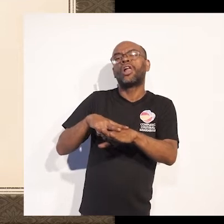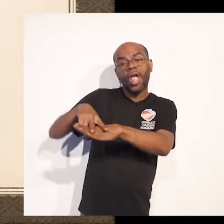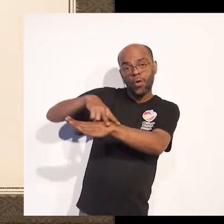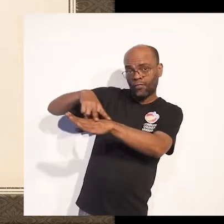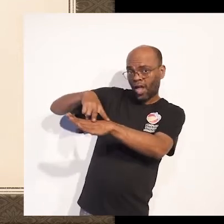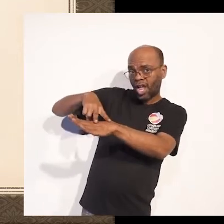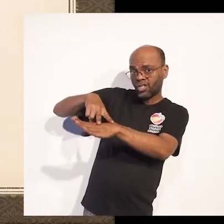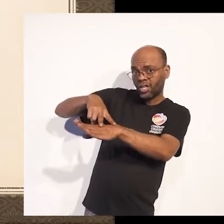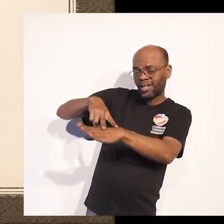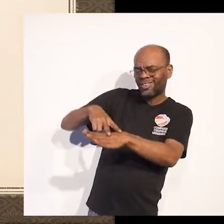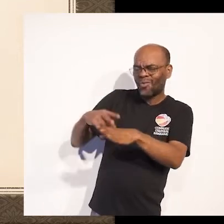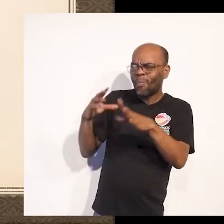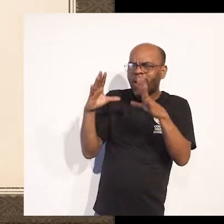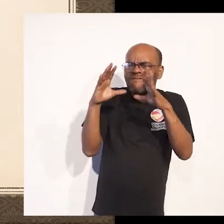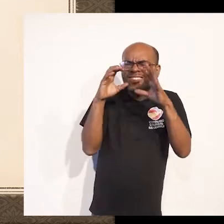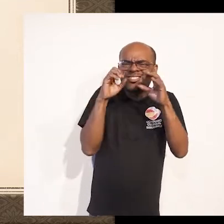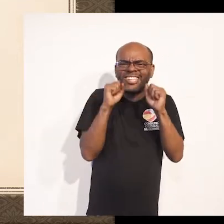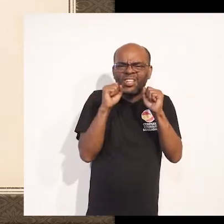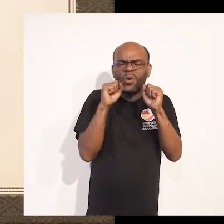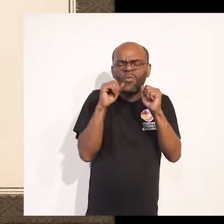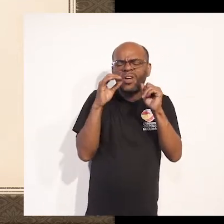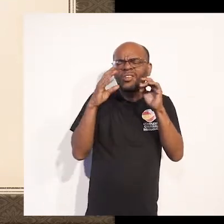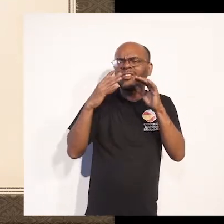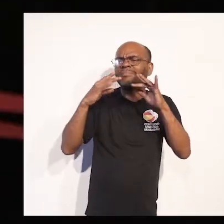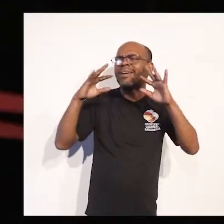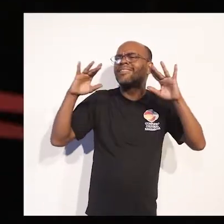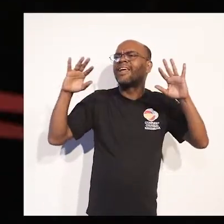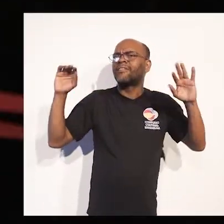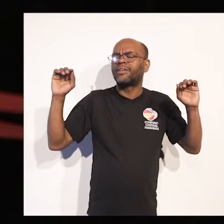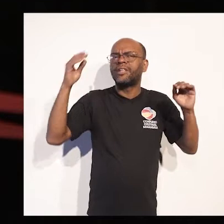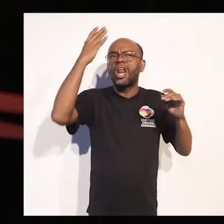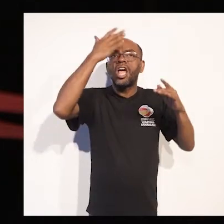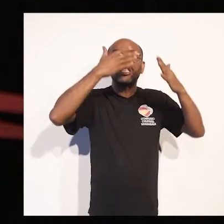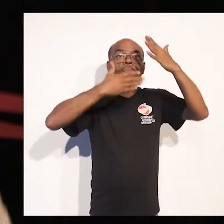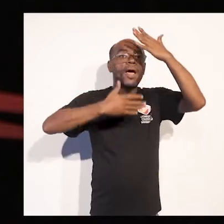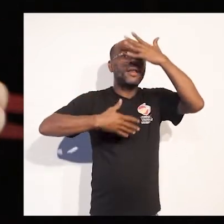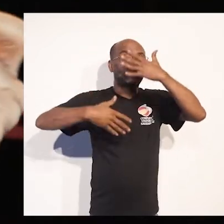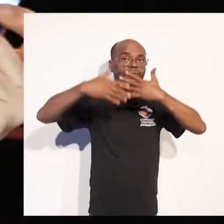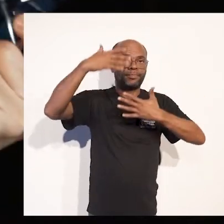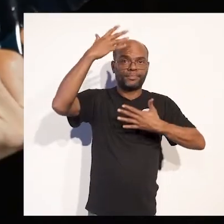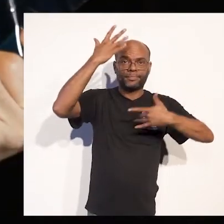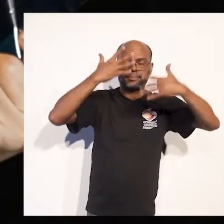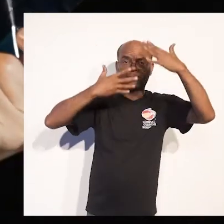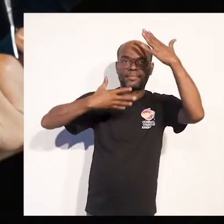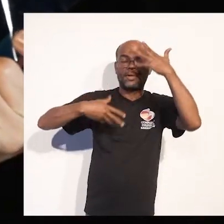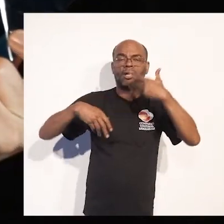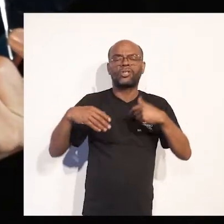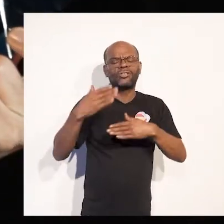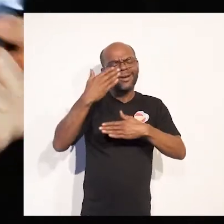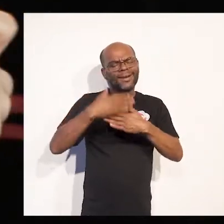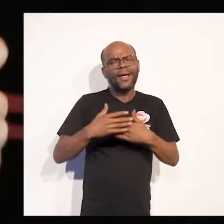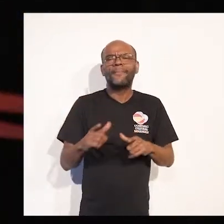não é fechado, é um verde transparente. E isso a gente trabalha muito nas